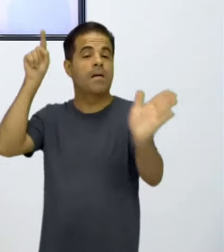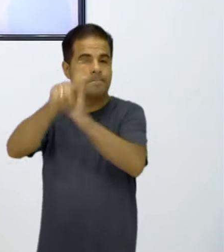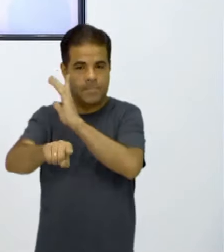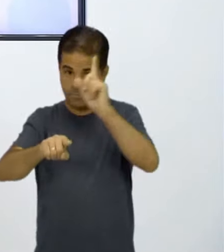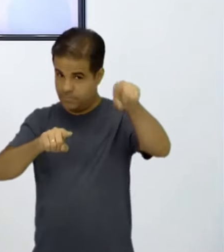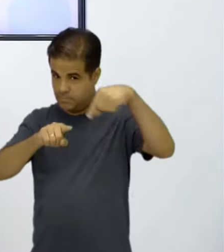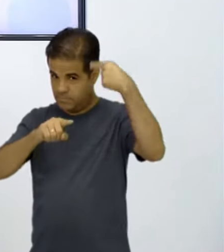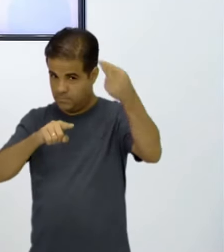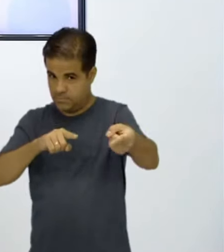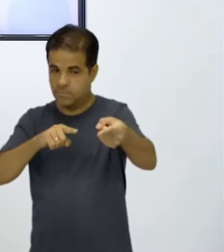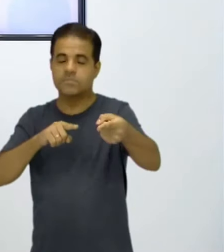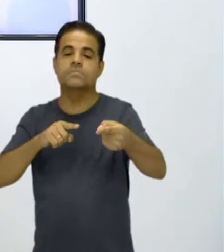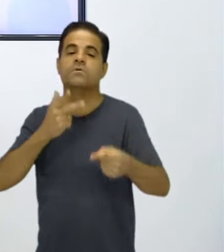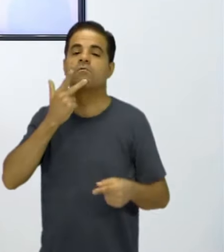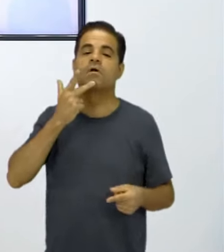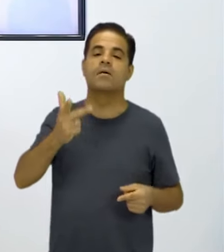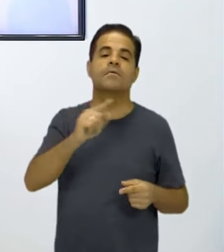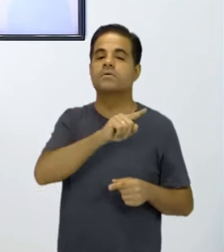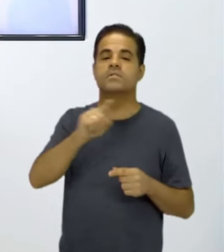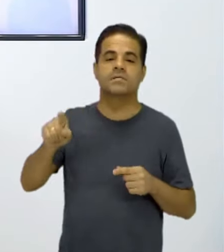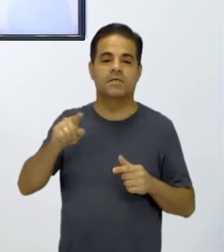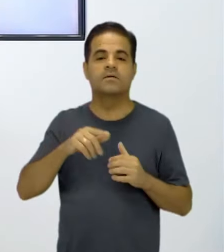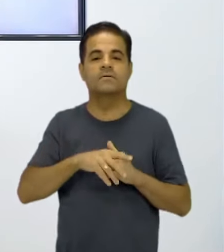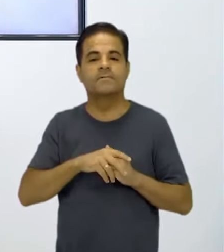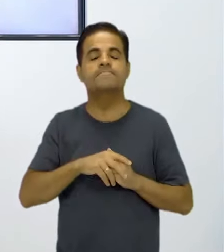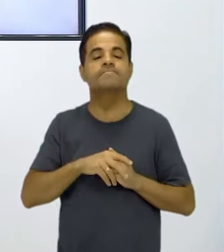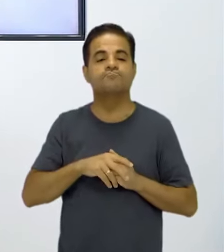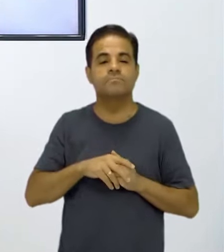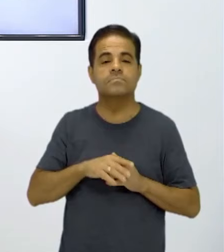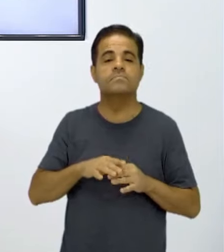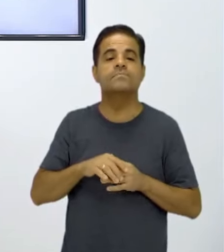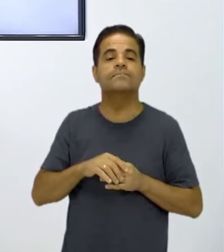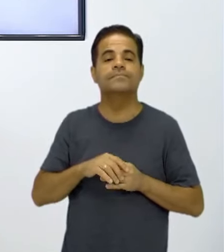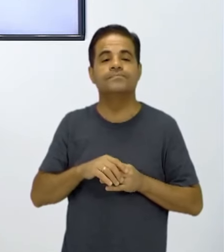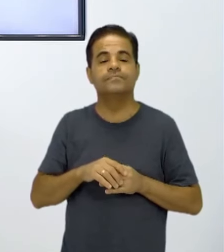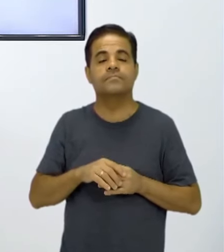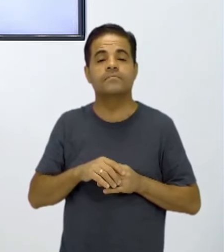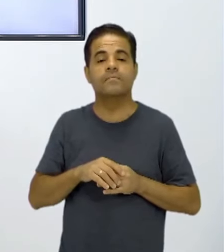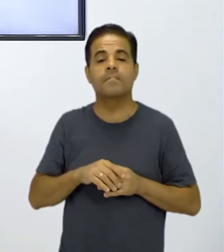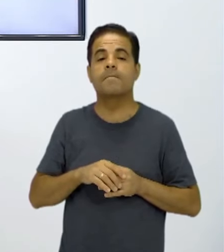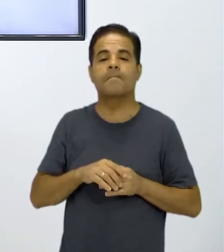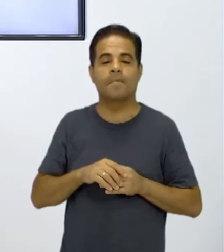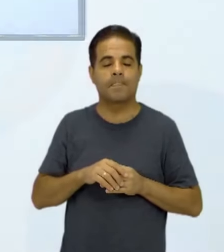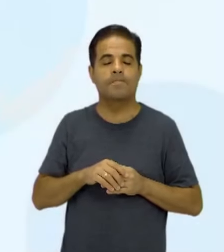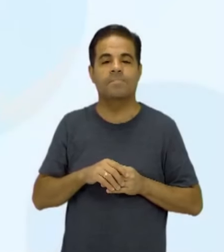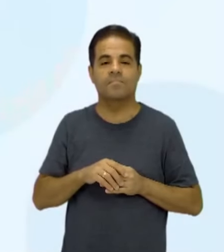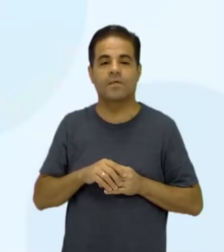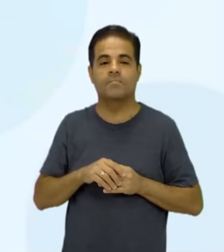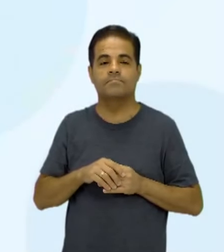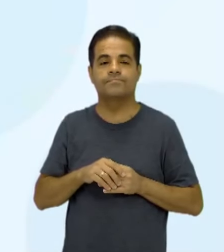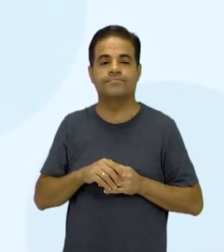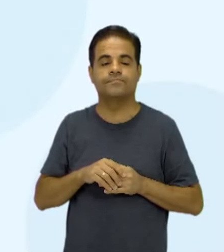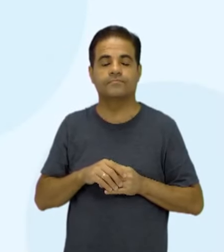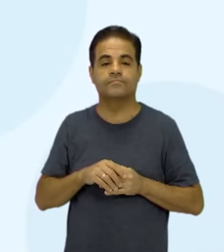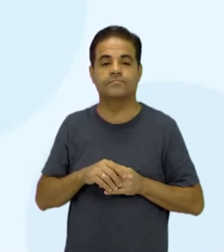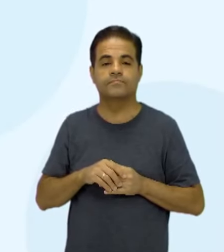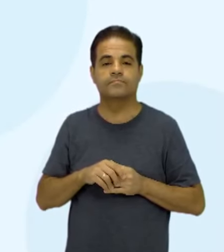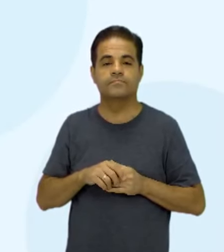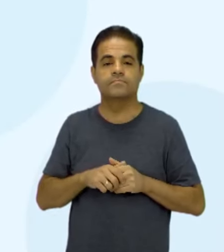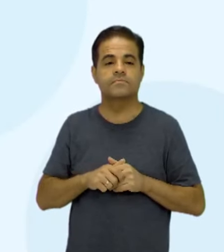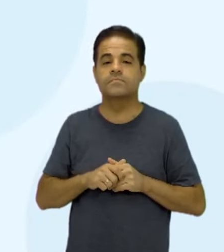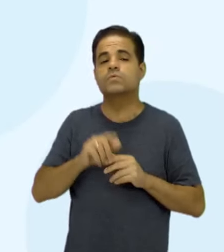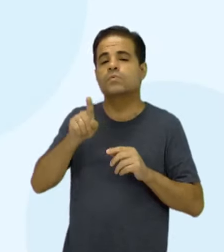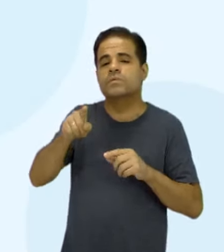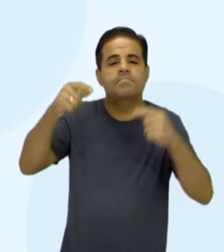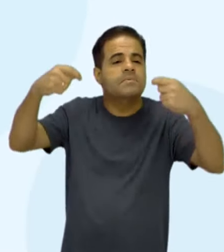para você daqui a pouquinho mais essa Do you have a favorite Holiday então Let's talk about what we need Order to discuss what your